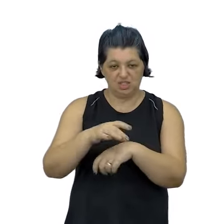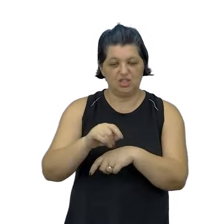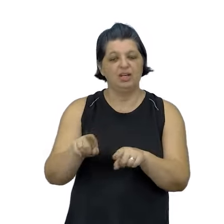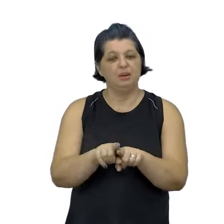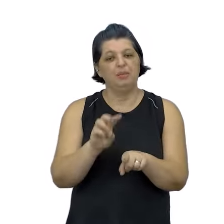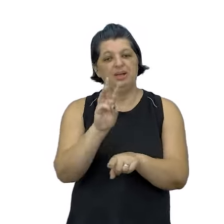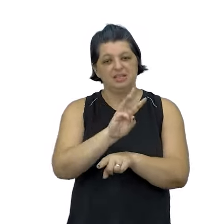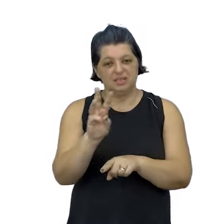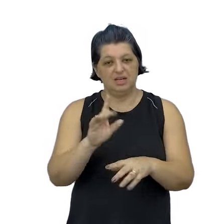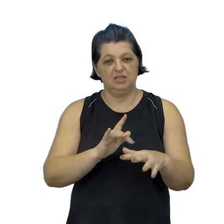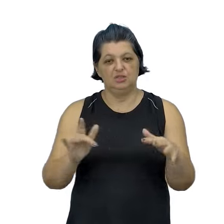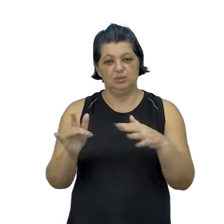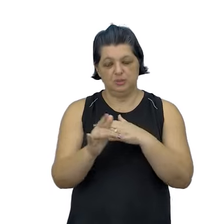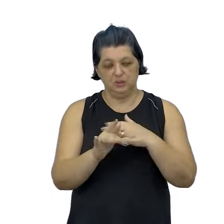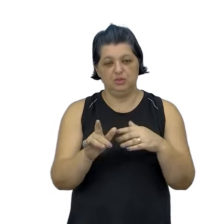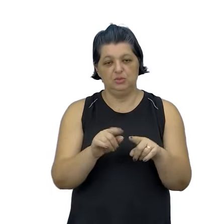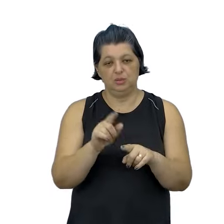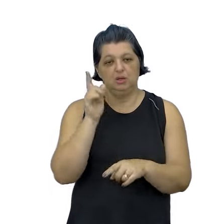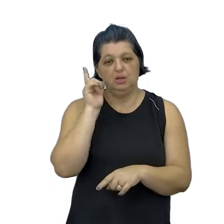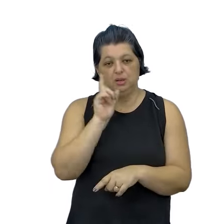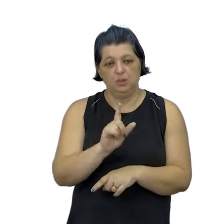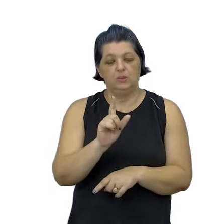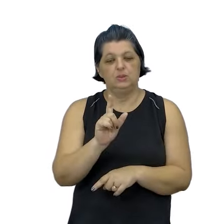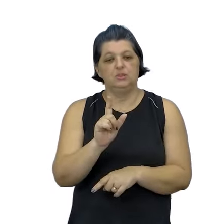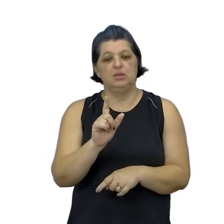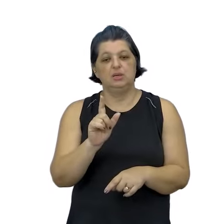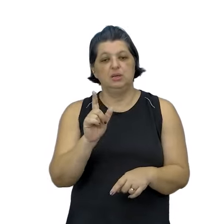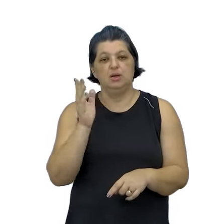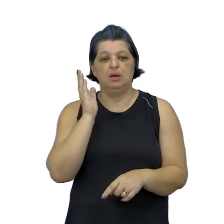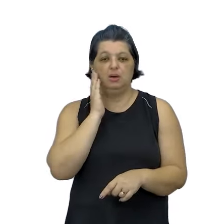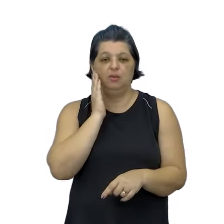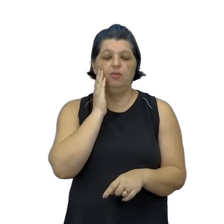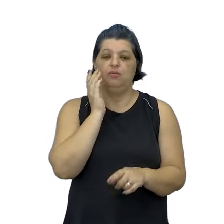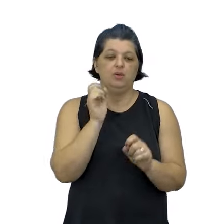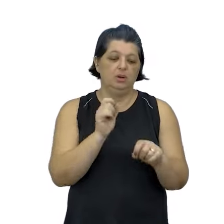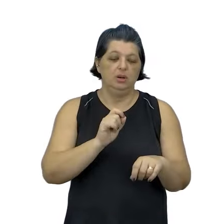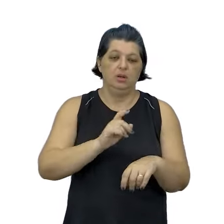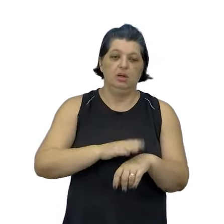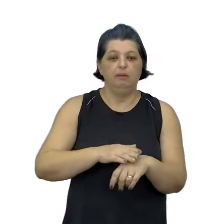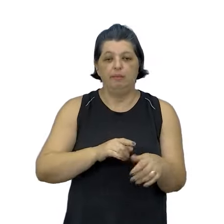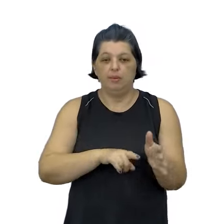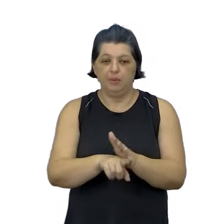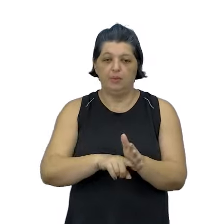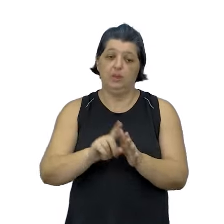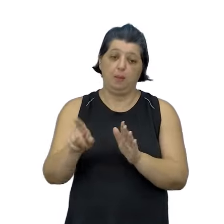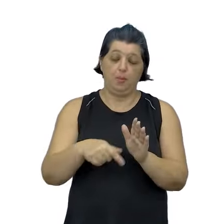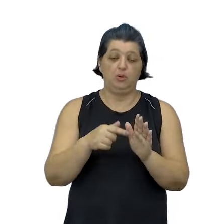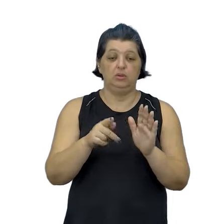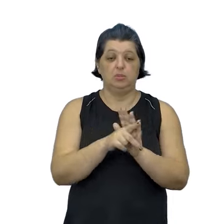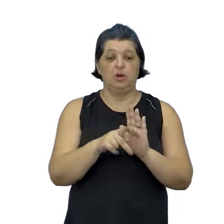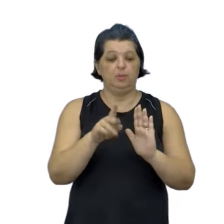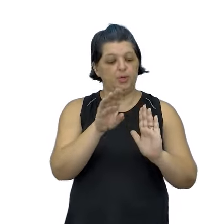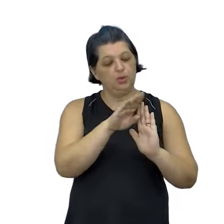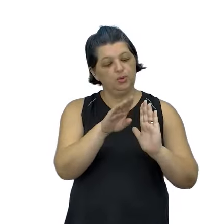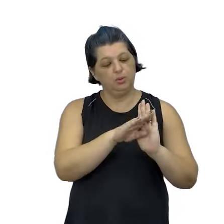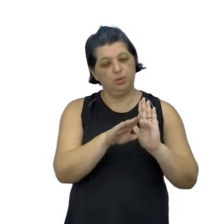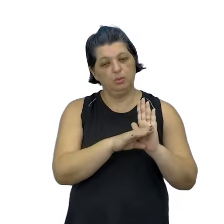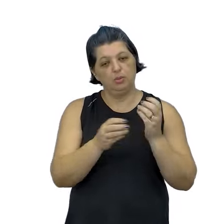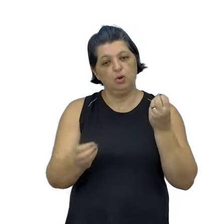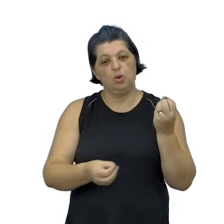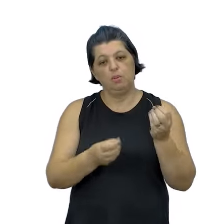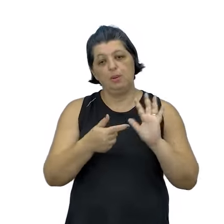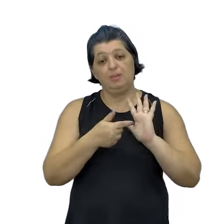as mídias, né? Para que atenda a esses questionamentos que você vai fazer. E define depois um cronograma, como que isso será apresentado,